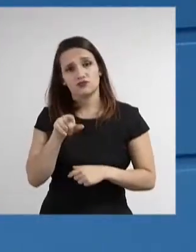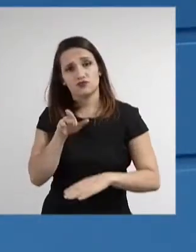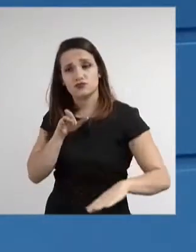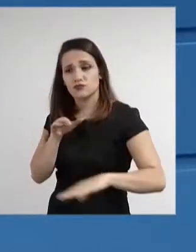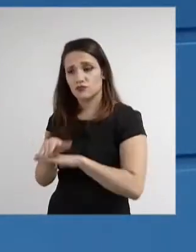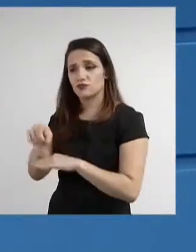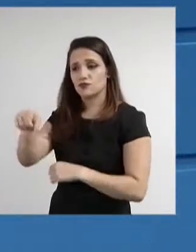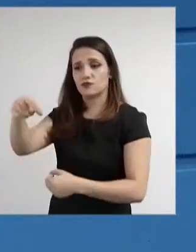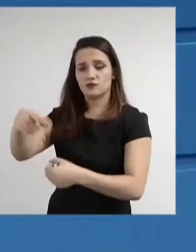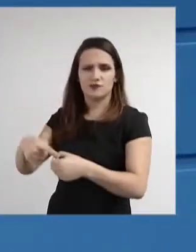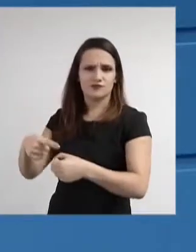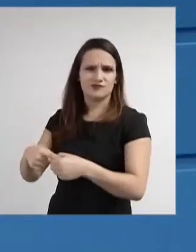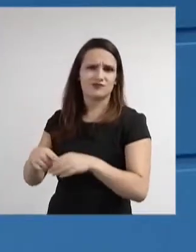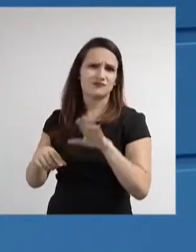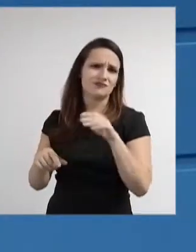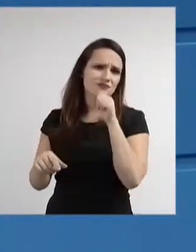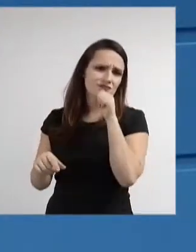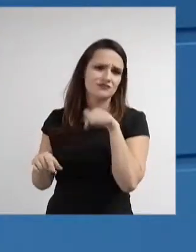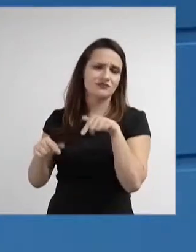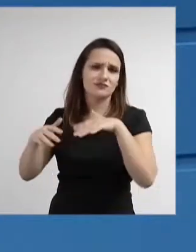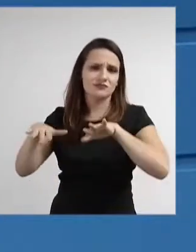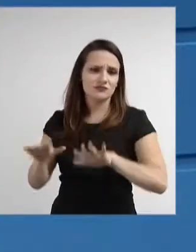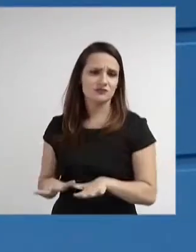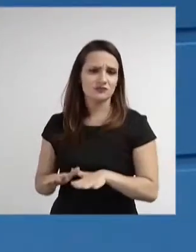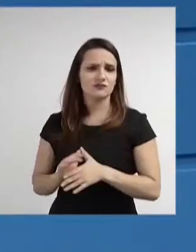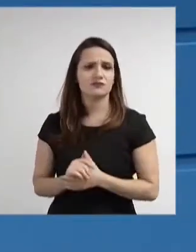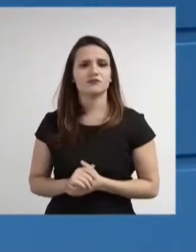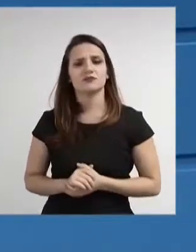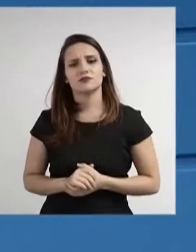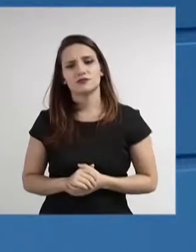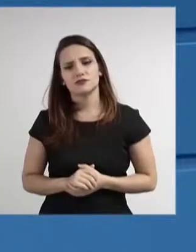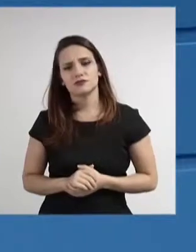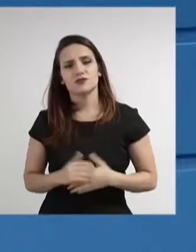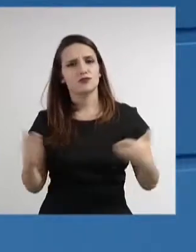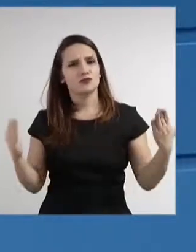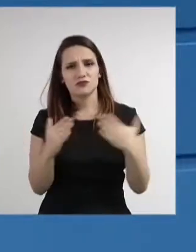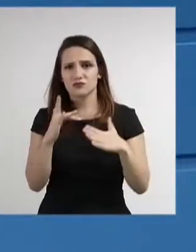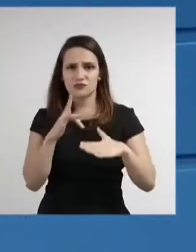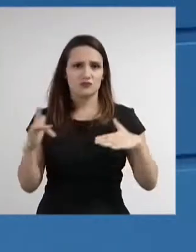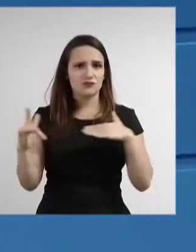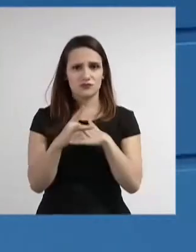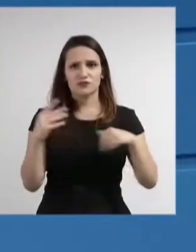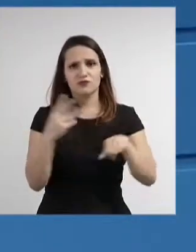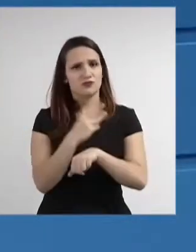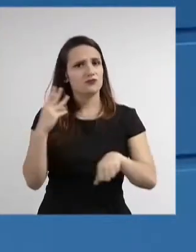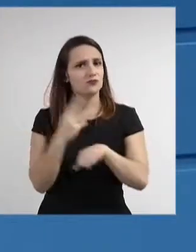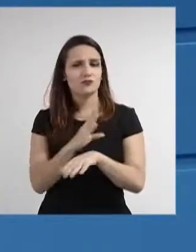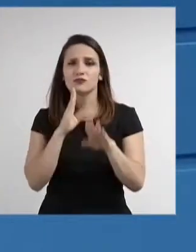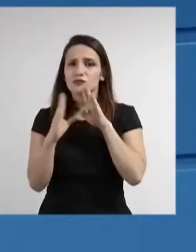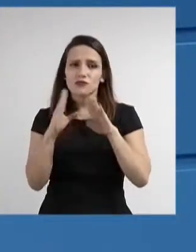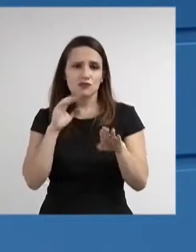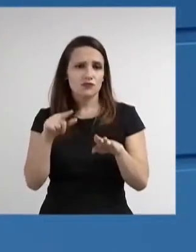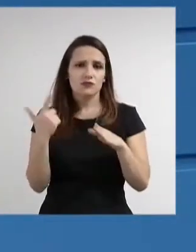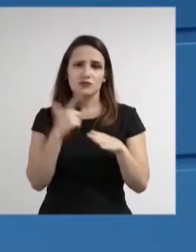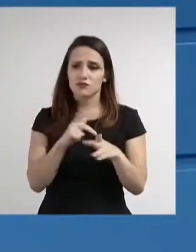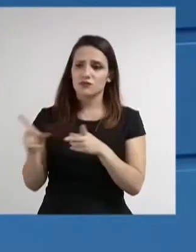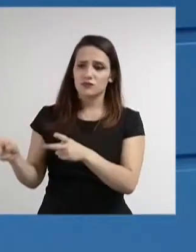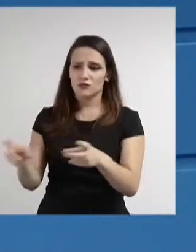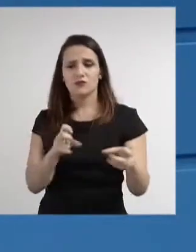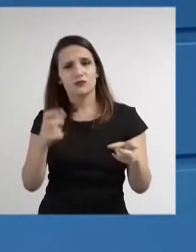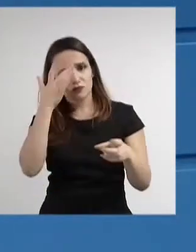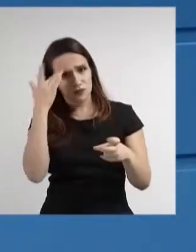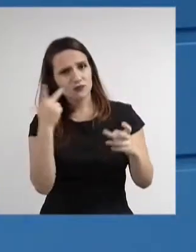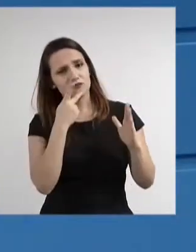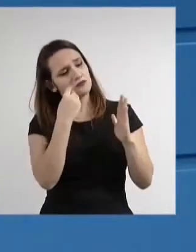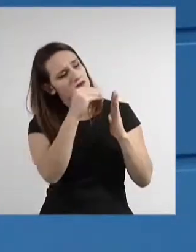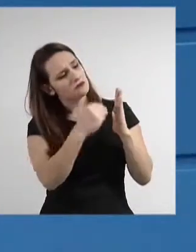cidade, ou mesmo que você não vá em cidade nenhuma, em município algum, hoje com as redes sociais, com o WhatsApp, com o Facebook, as pessoas colocam ali